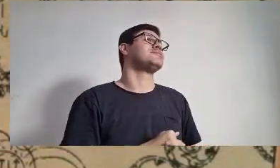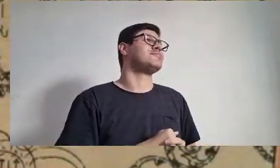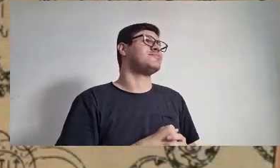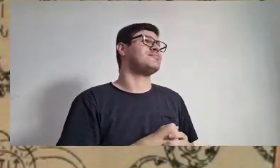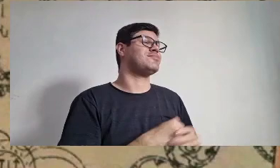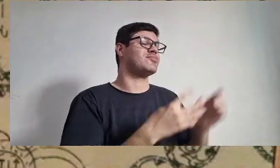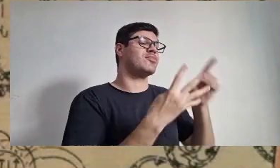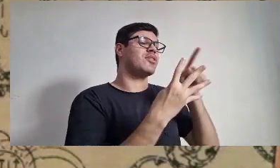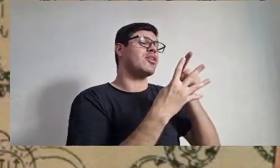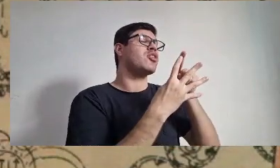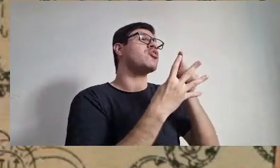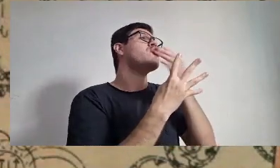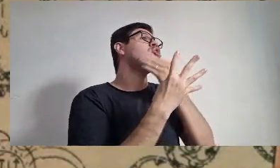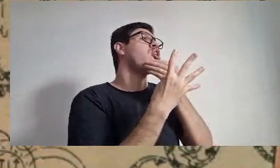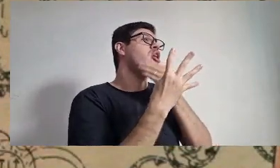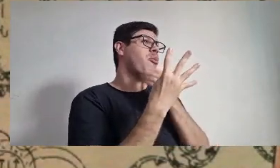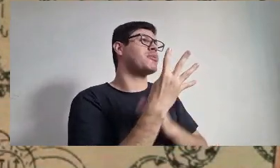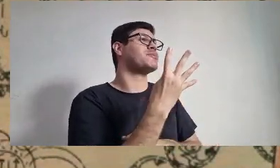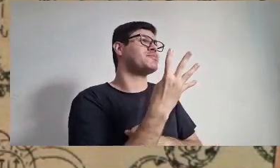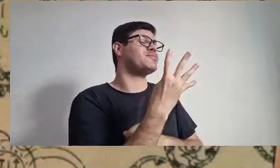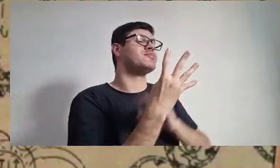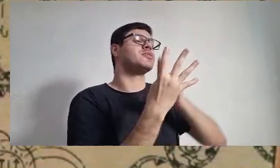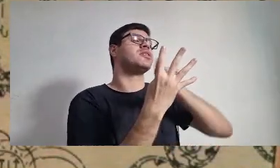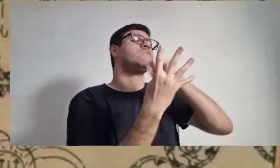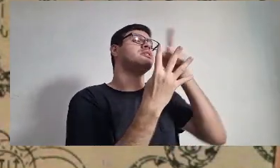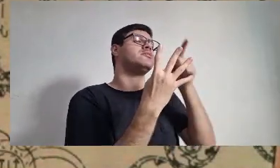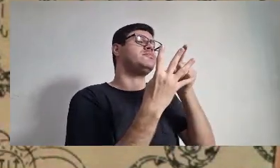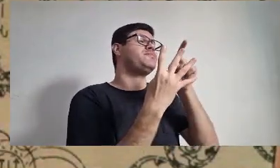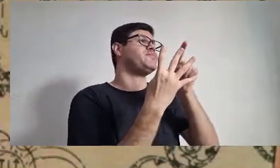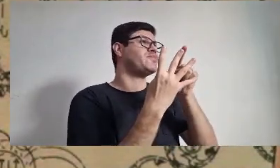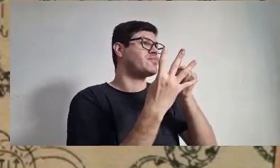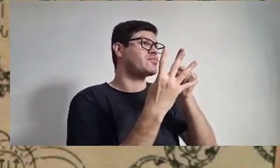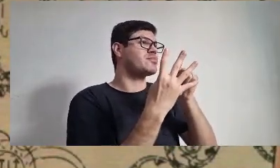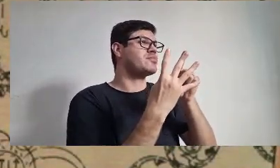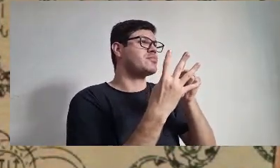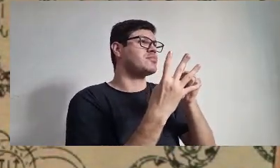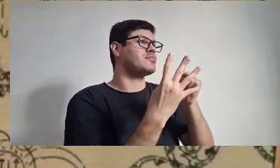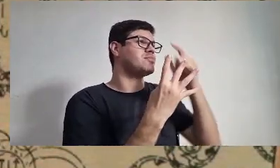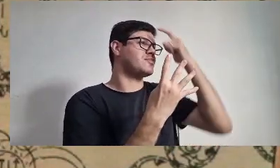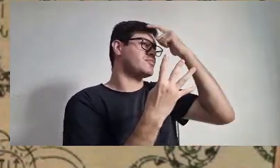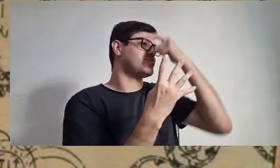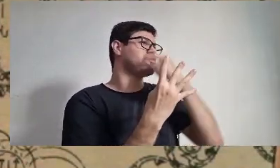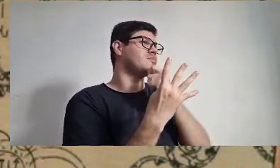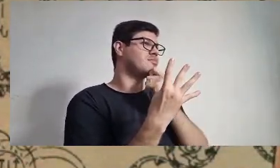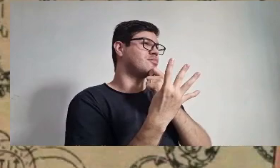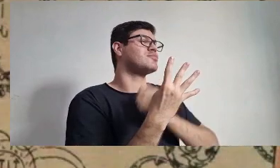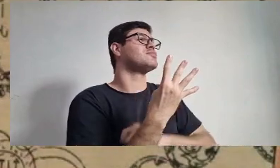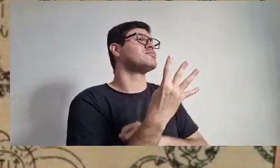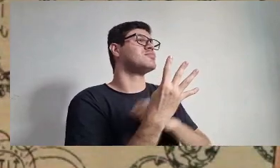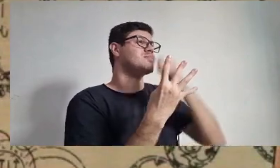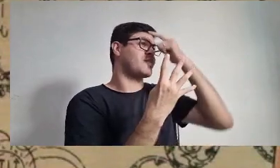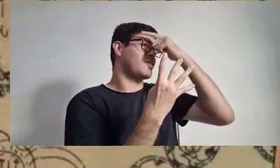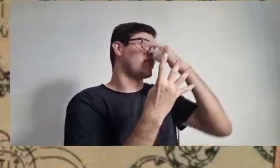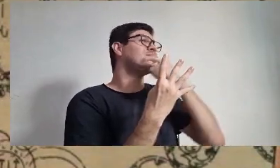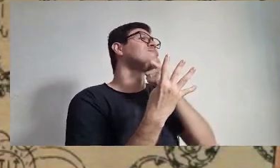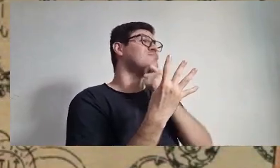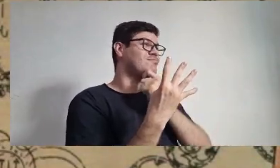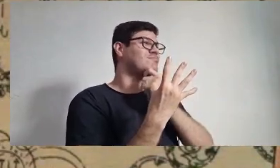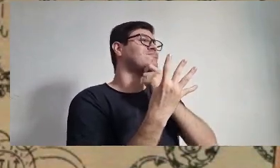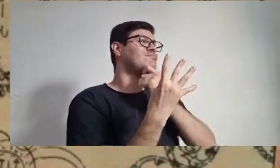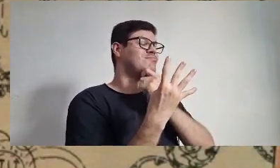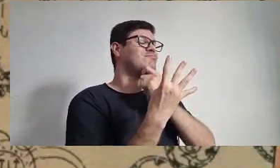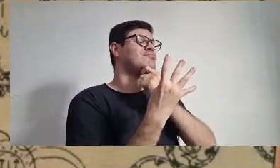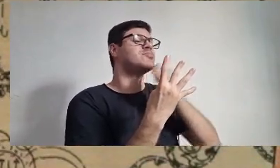Lucas, Jesus que se fez homem. Depois, o rosto... A próxima pergunta seria essa, dos animais. O rosto